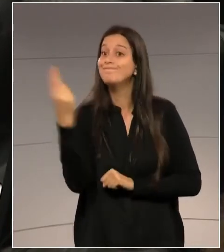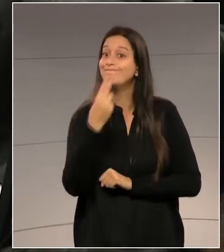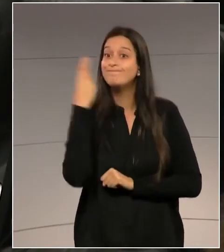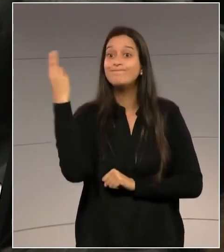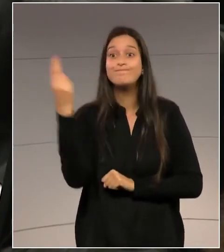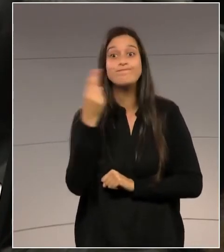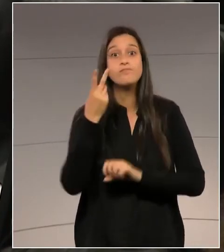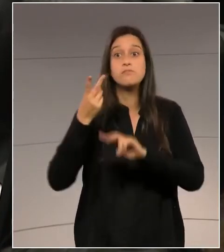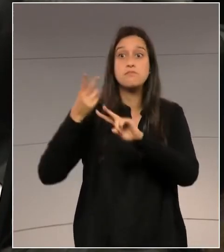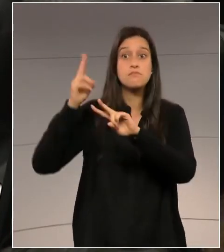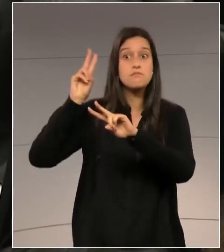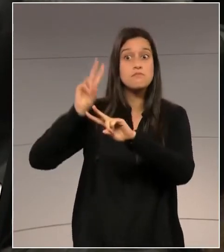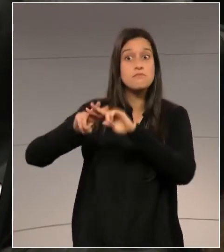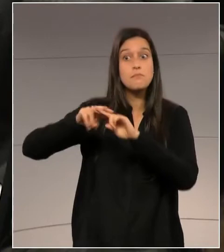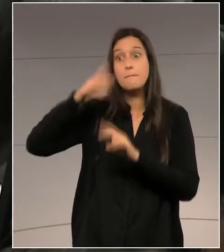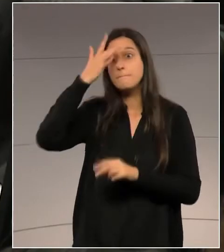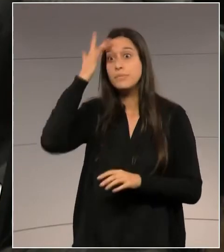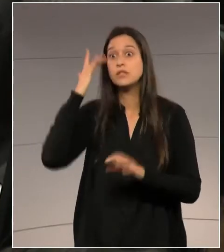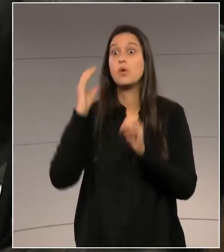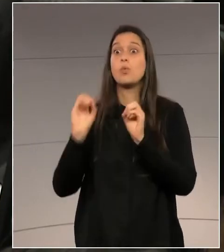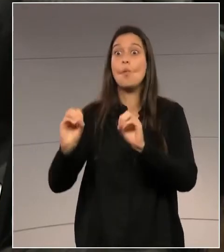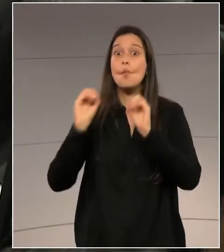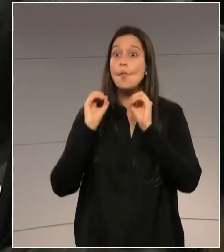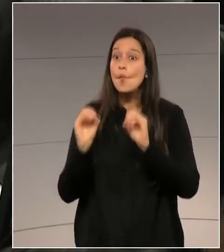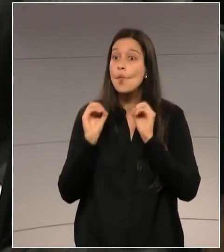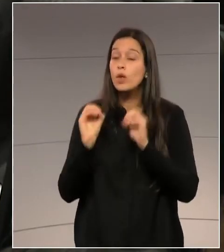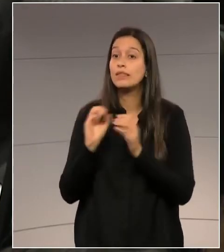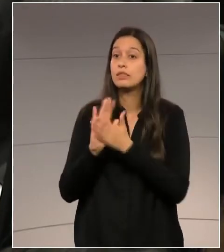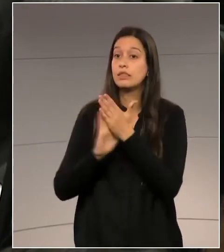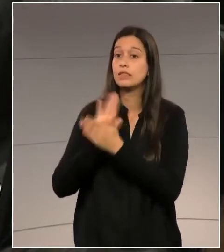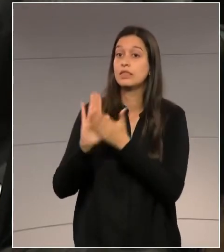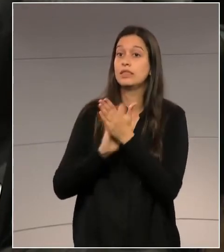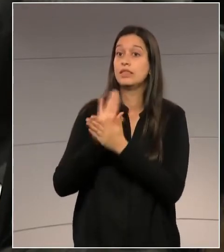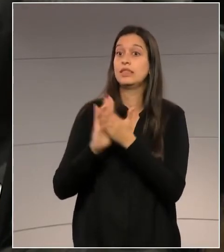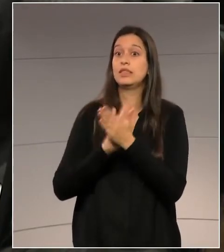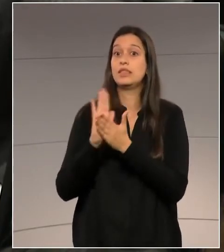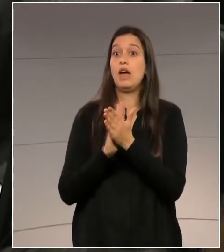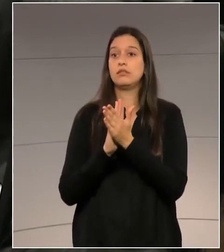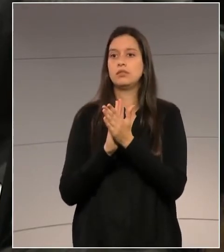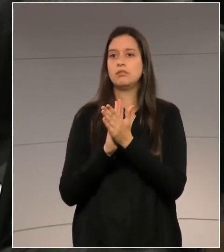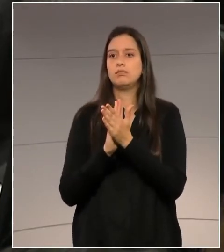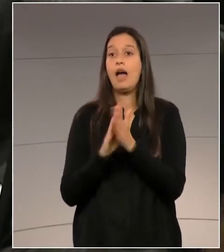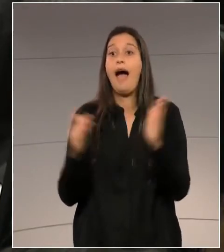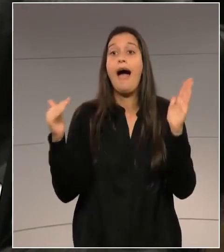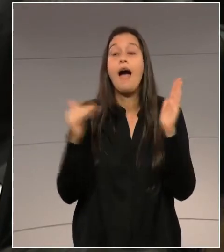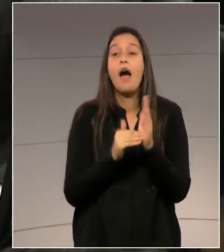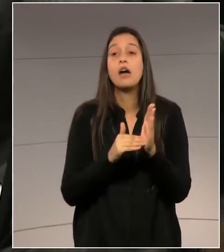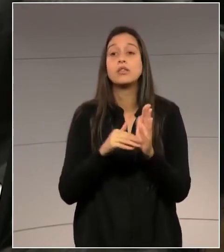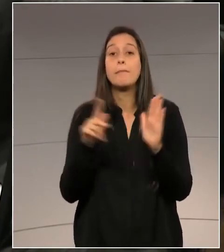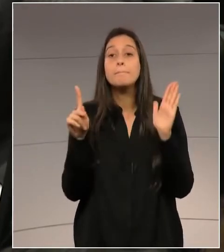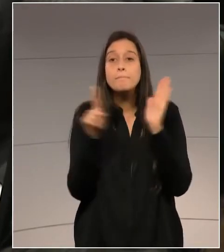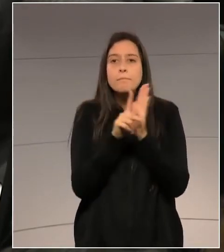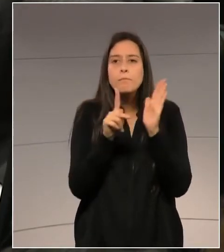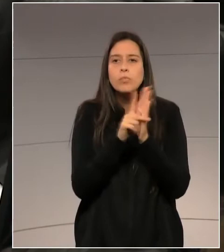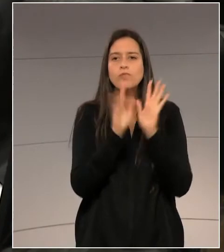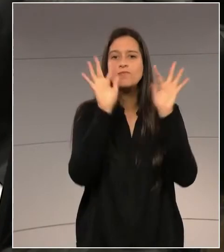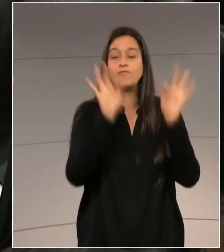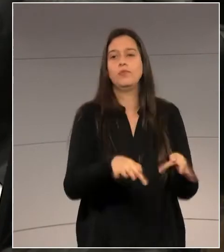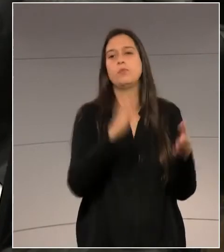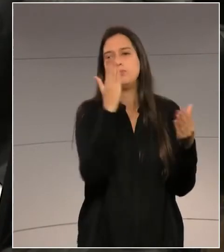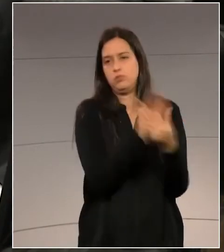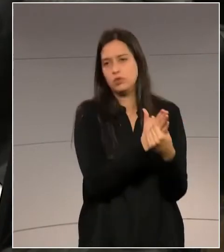então foi o primeiro partido a se levantar do brasil foi o pen que hoje se chama patriota a